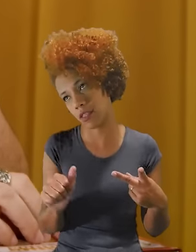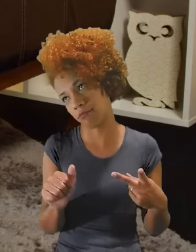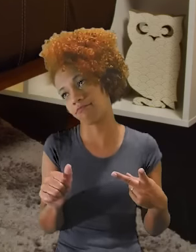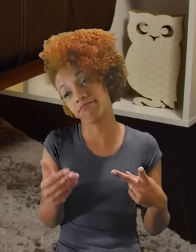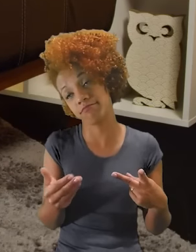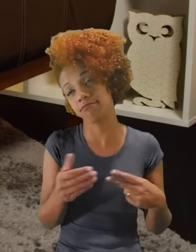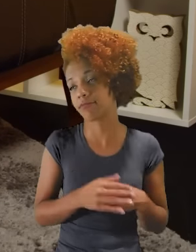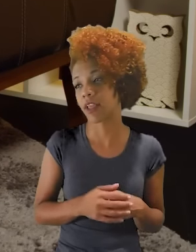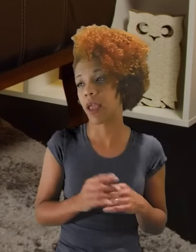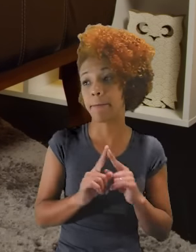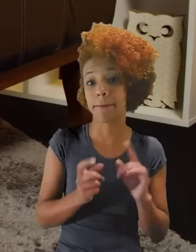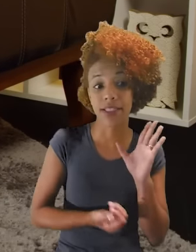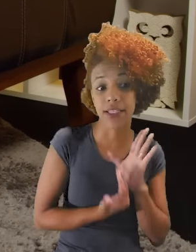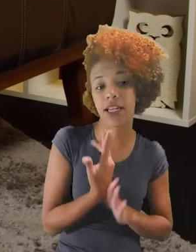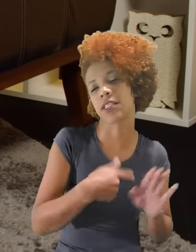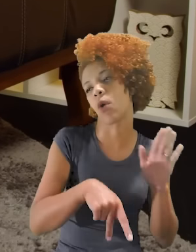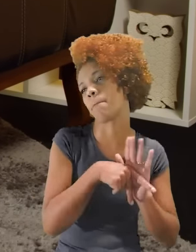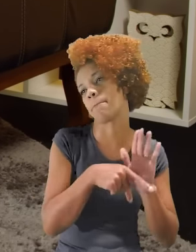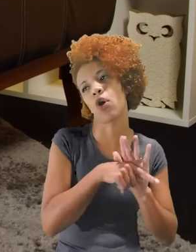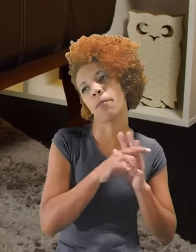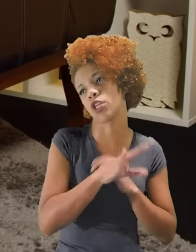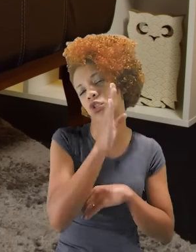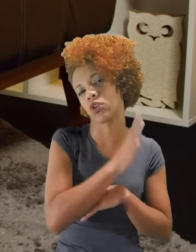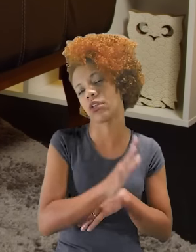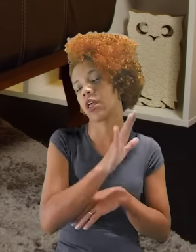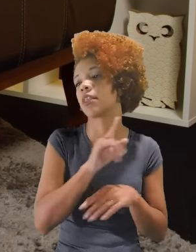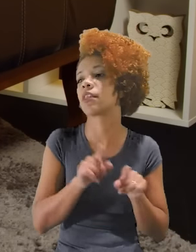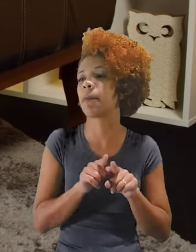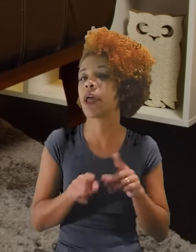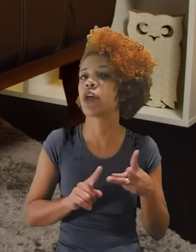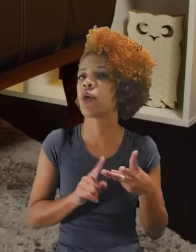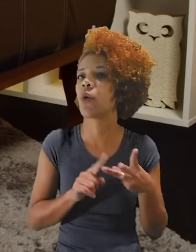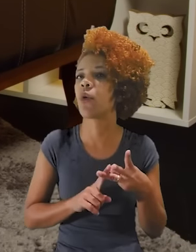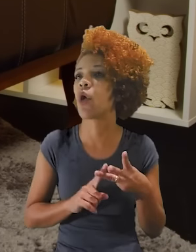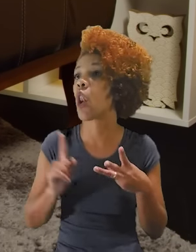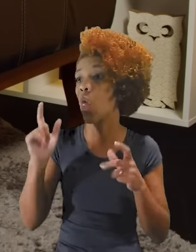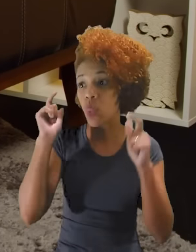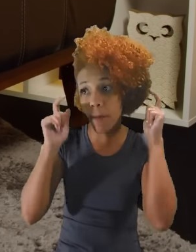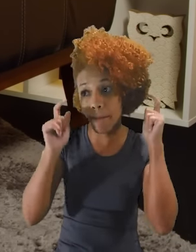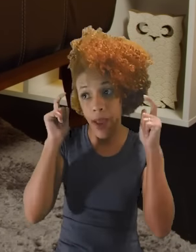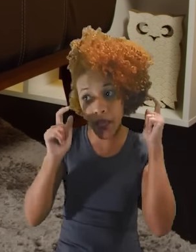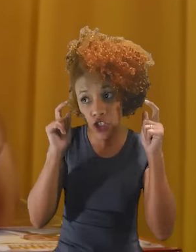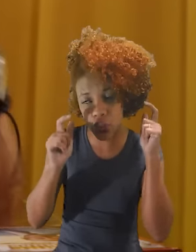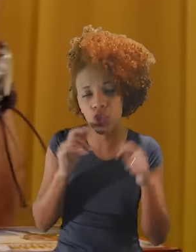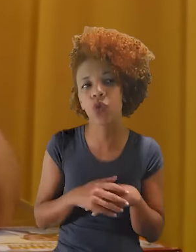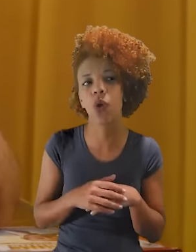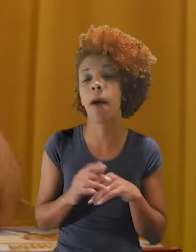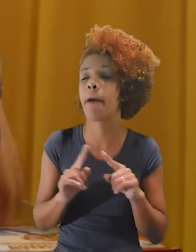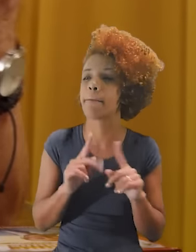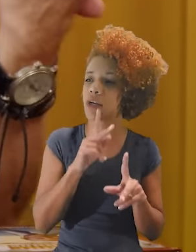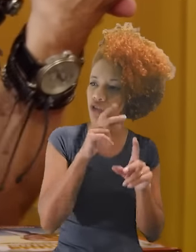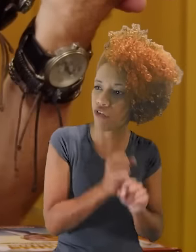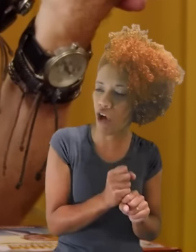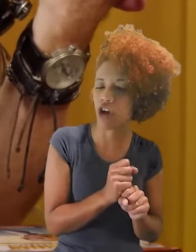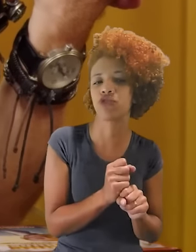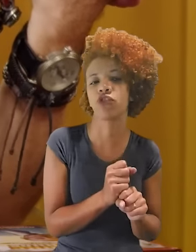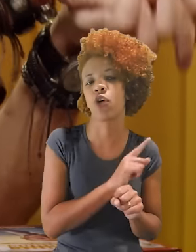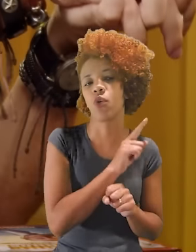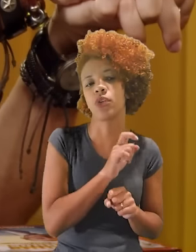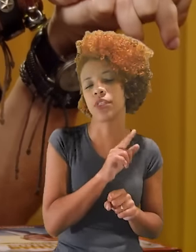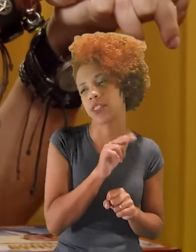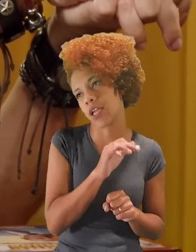Ah. Então, assim, criação mesmo foi só do Brasil. E teve o Pancherito, que eles fizeram no México. Mas o forte mesmo foi o Zé